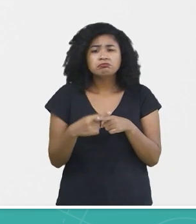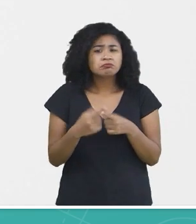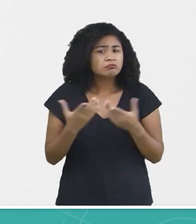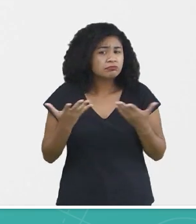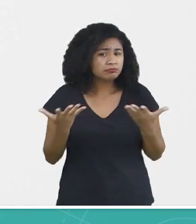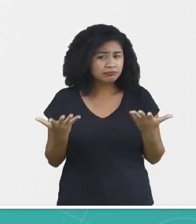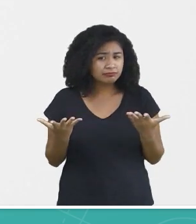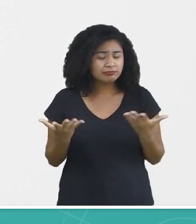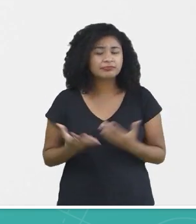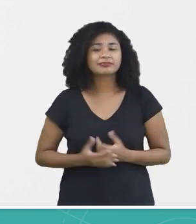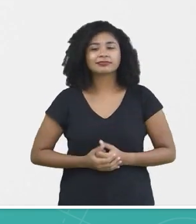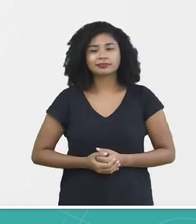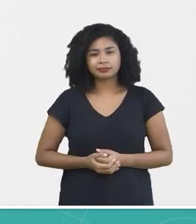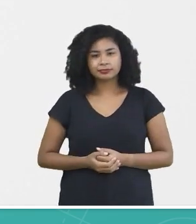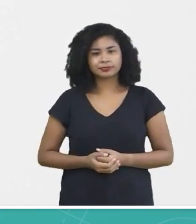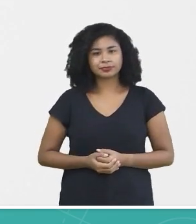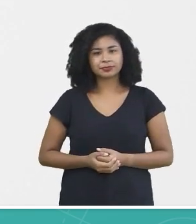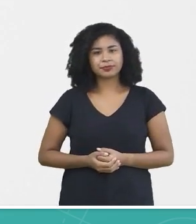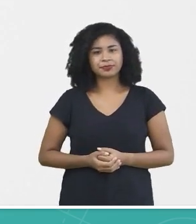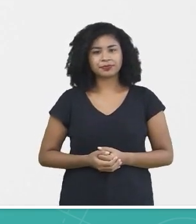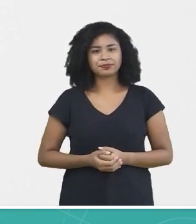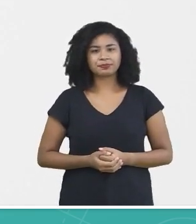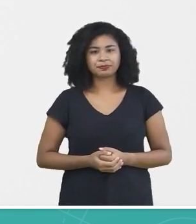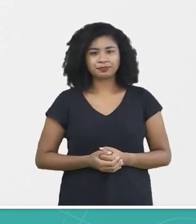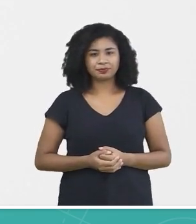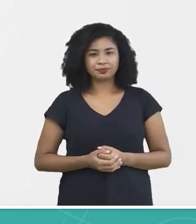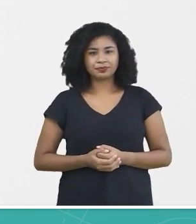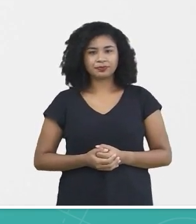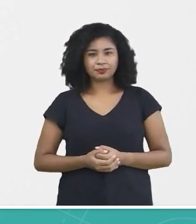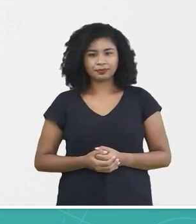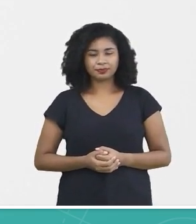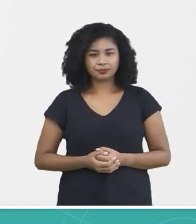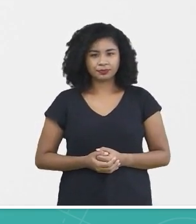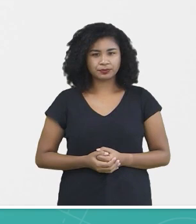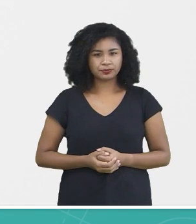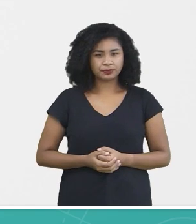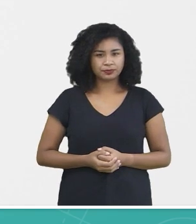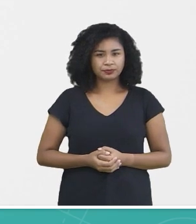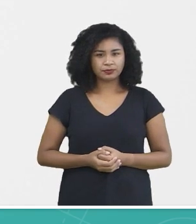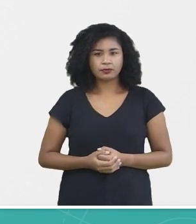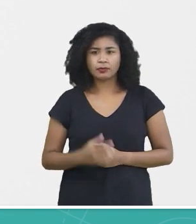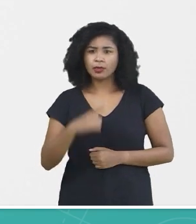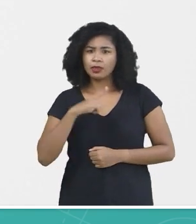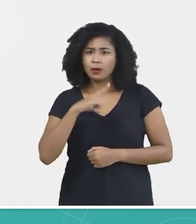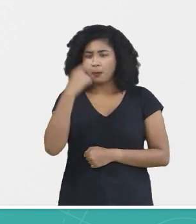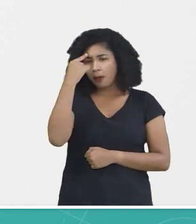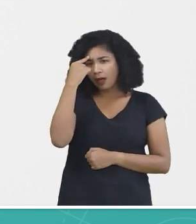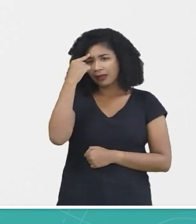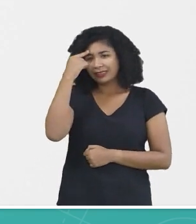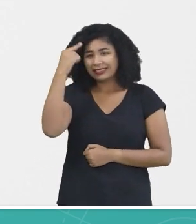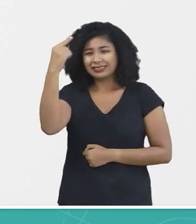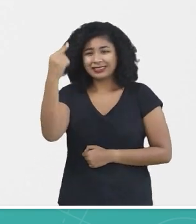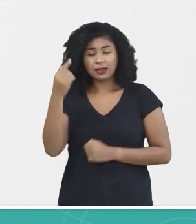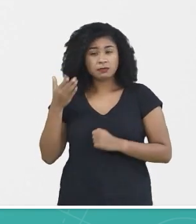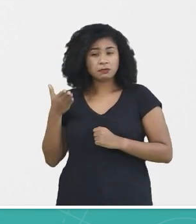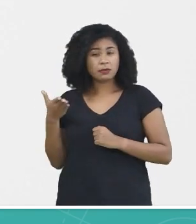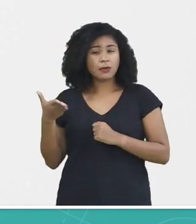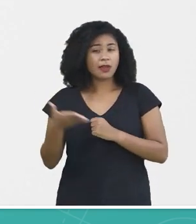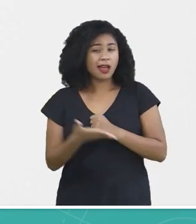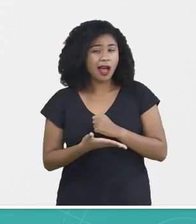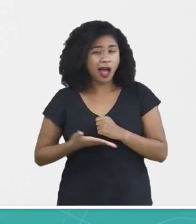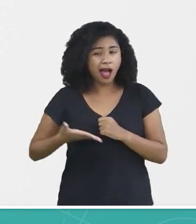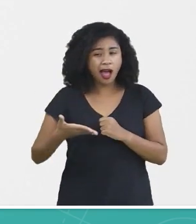ideia primitiva. Por quê? Porque o que é uma ideia primitiva? Professor, é uma ideia das cavernas. Não, da idade